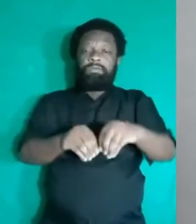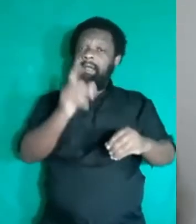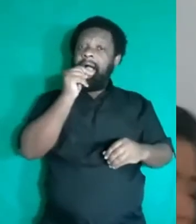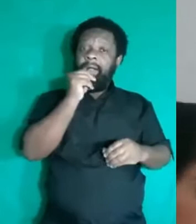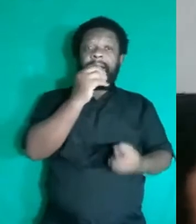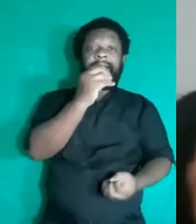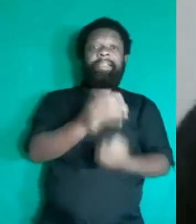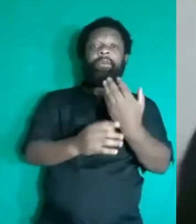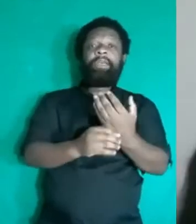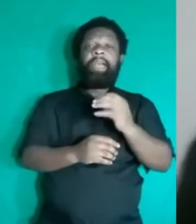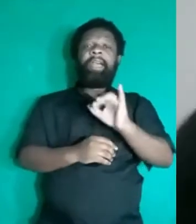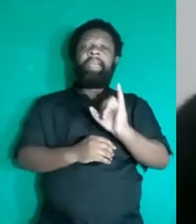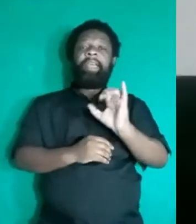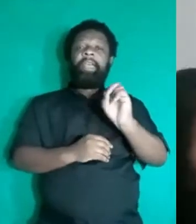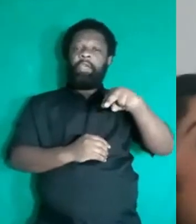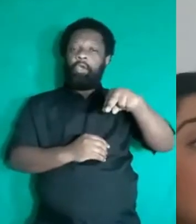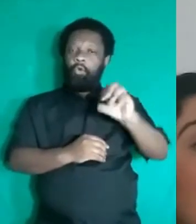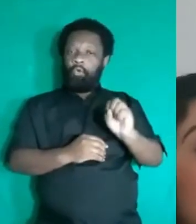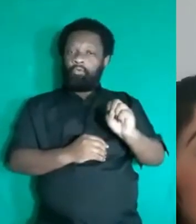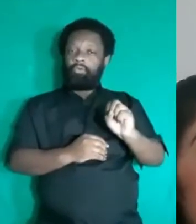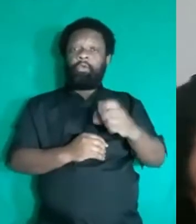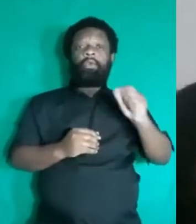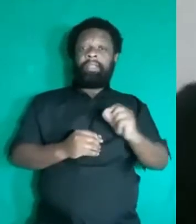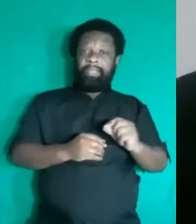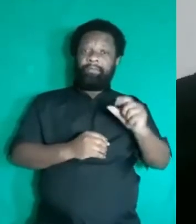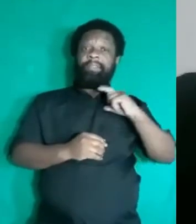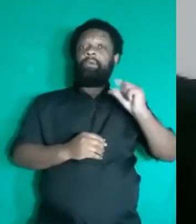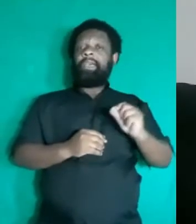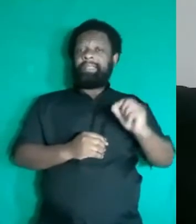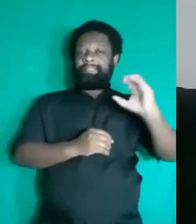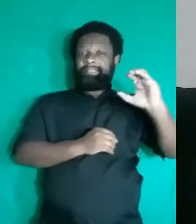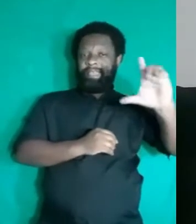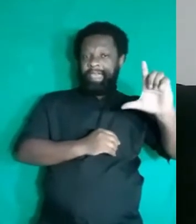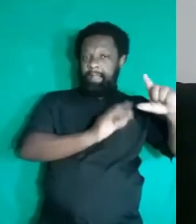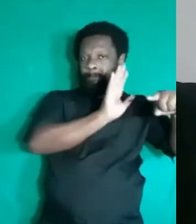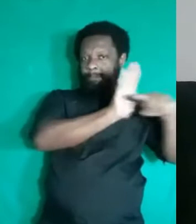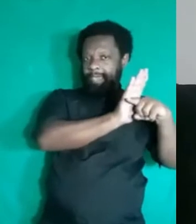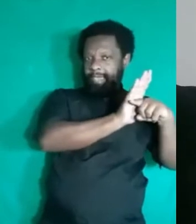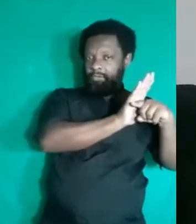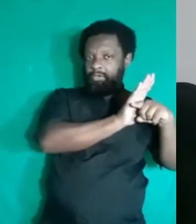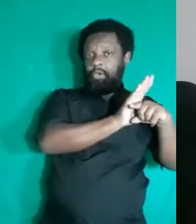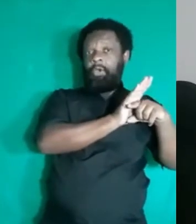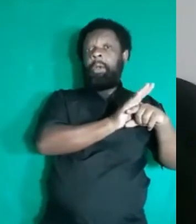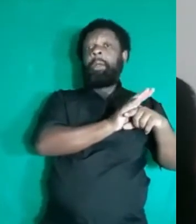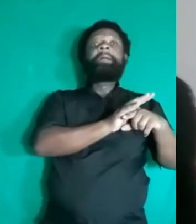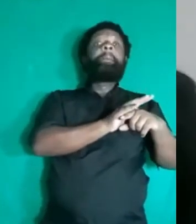do hidrogênio. E quando nós colocamos em água, ocorre a formação dos íons. Então nós temos